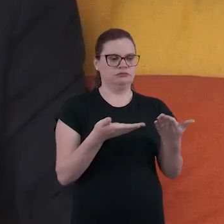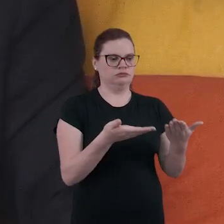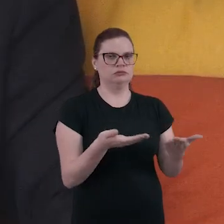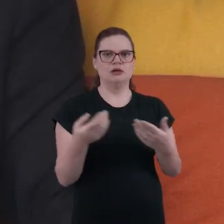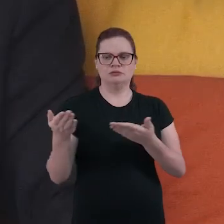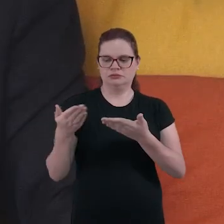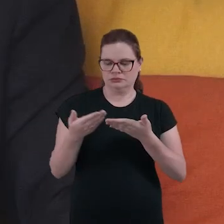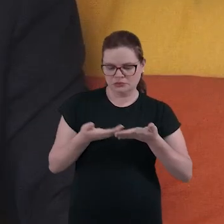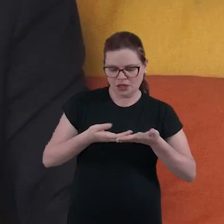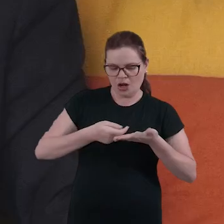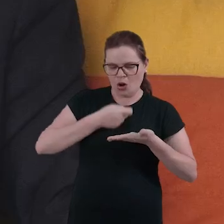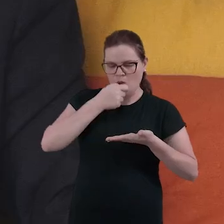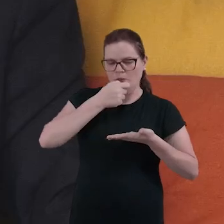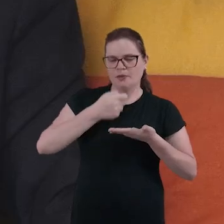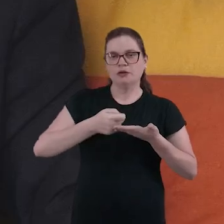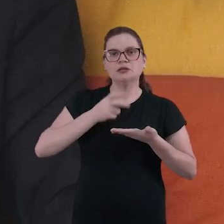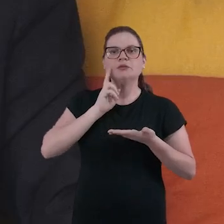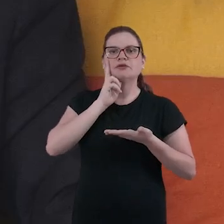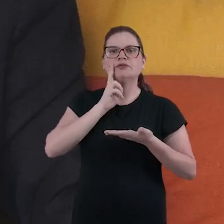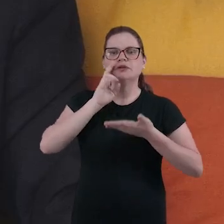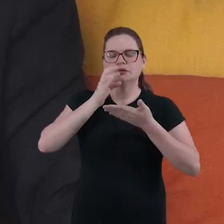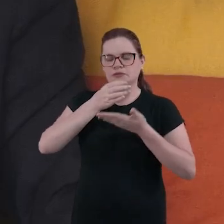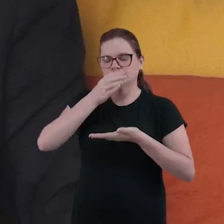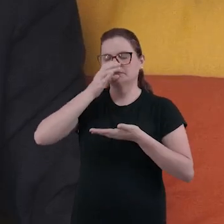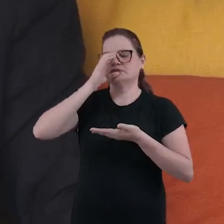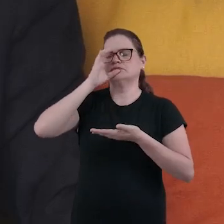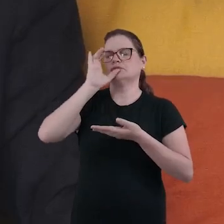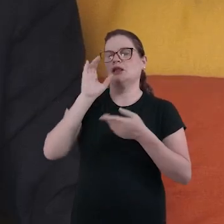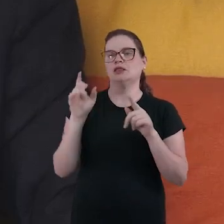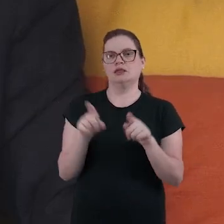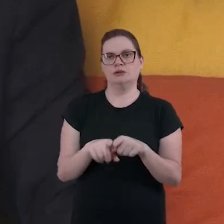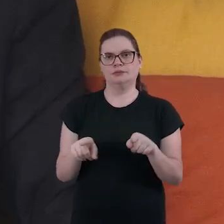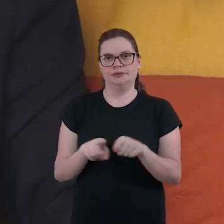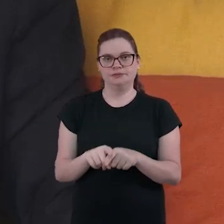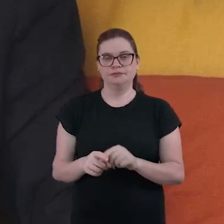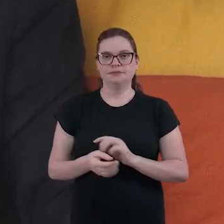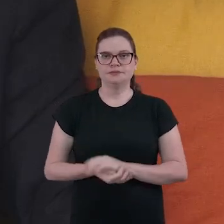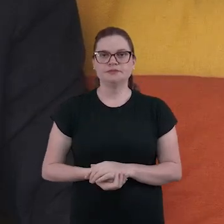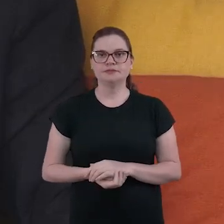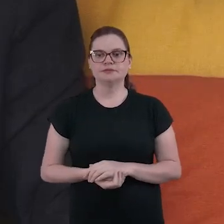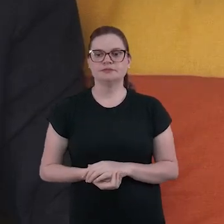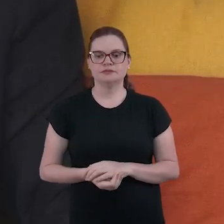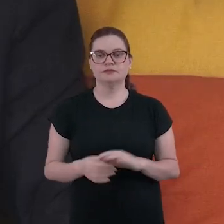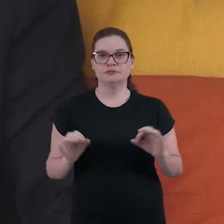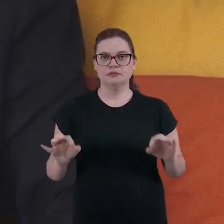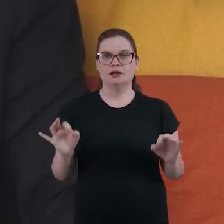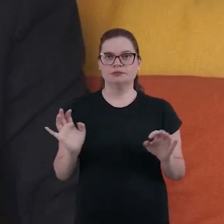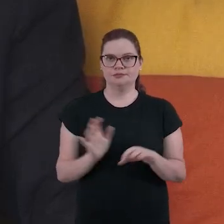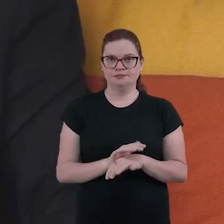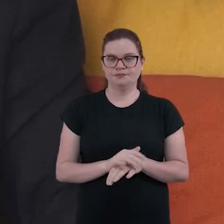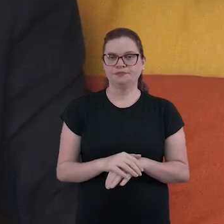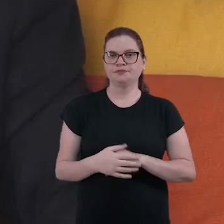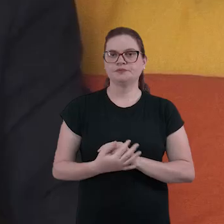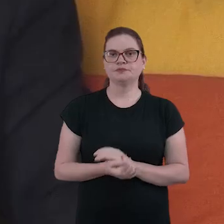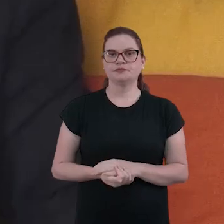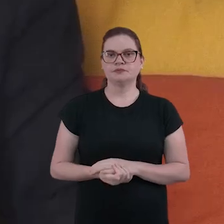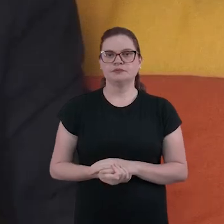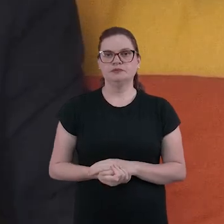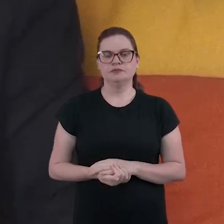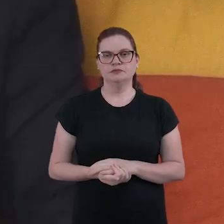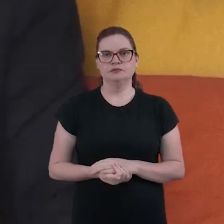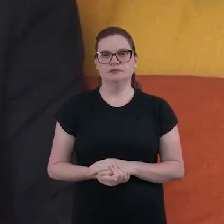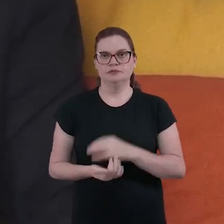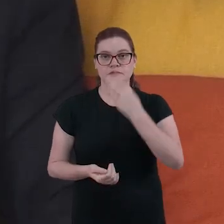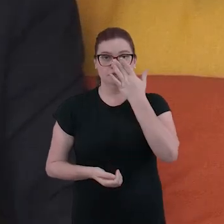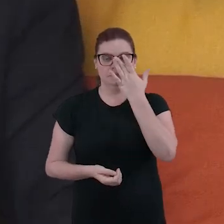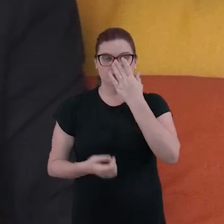trouxe também vinho e bebeu, né? Ali estava aquele alimento, a oferta que estava